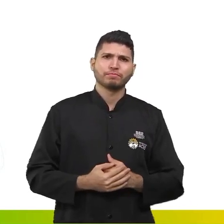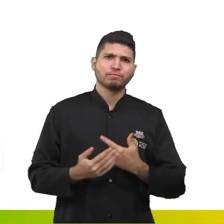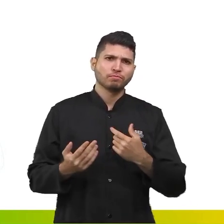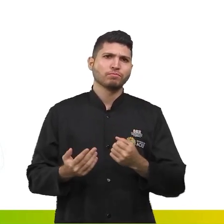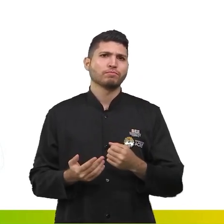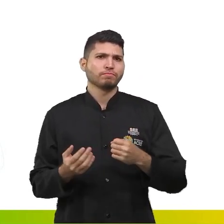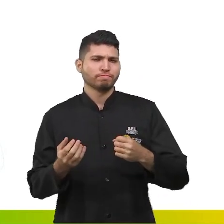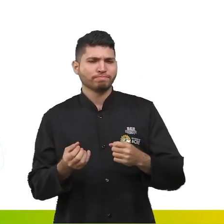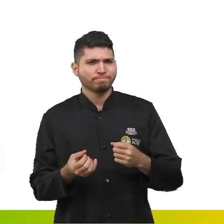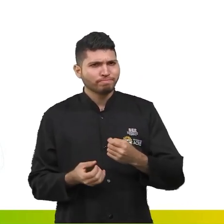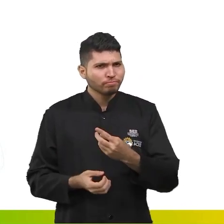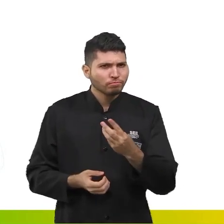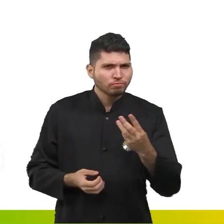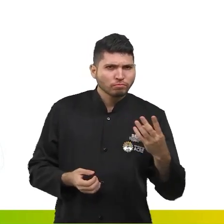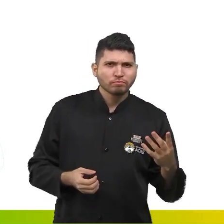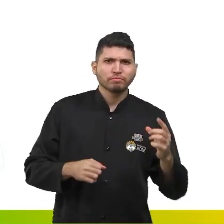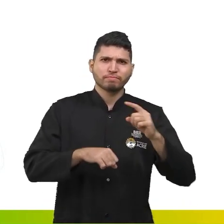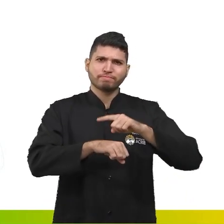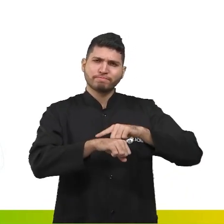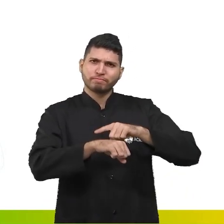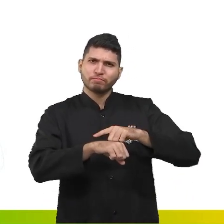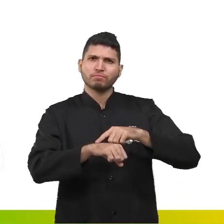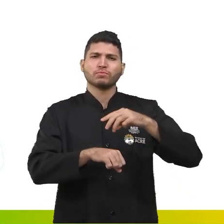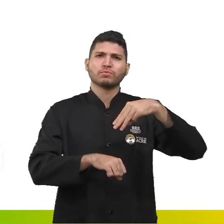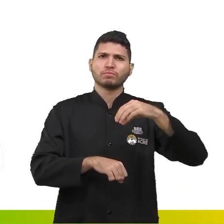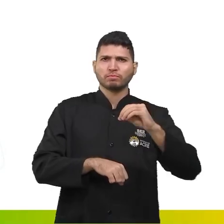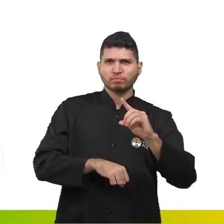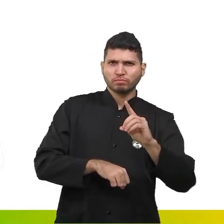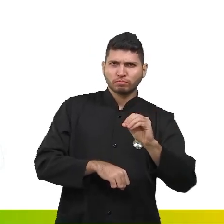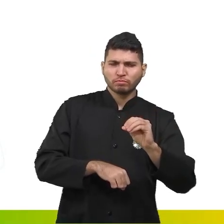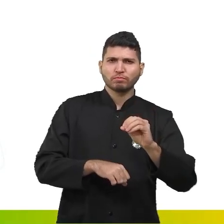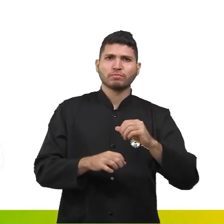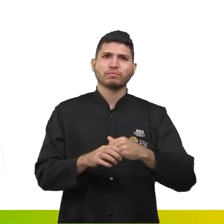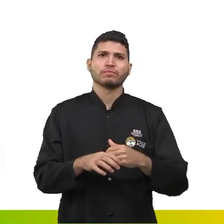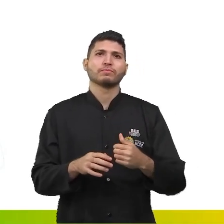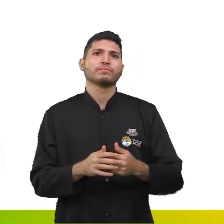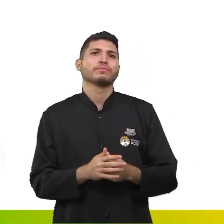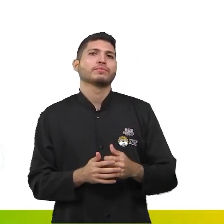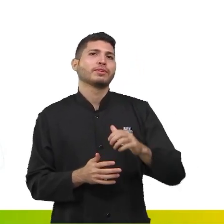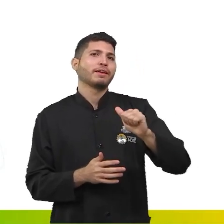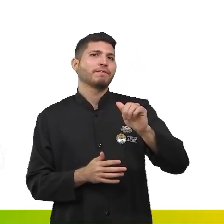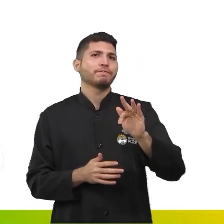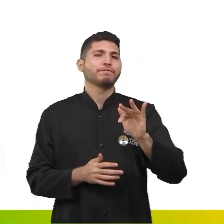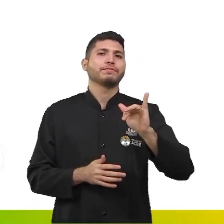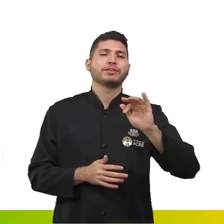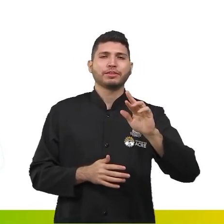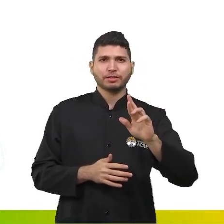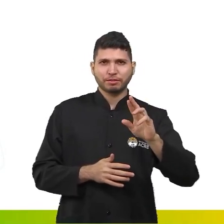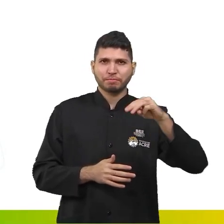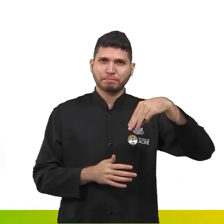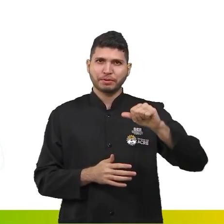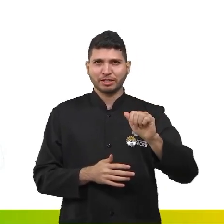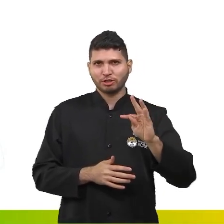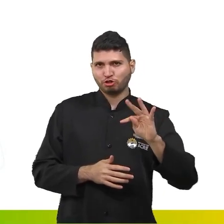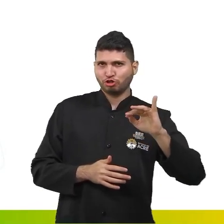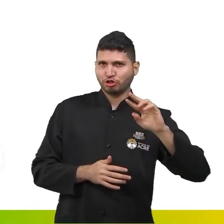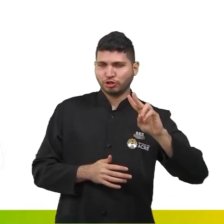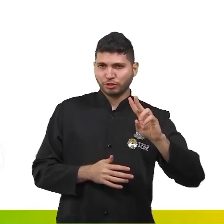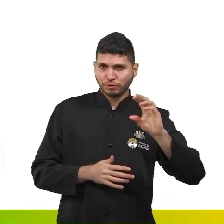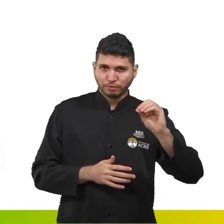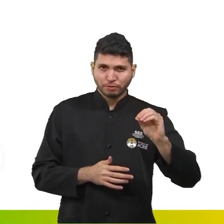tempo, lugar, modo, interrogativo, exclamativo e afirmativos. Aí temos, por exemplo, aqui, ó, esse